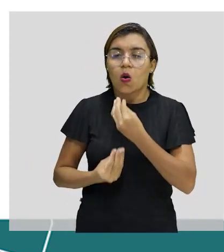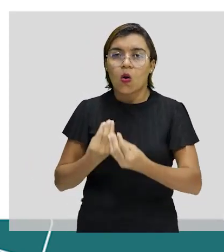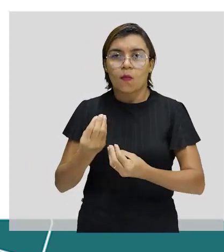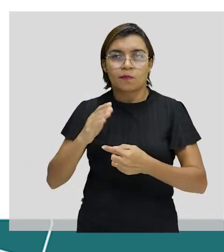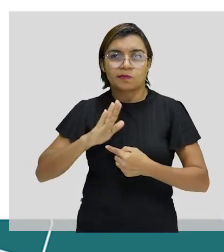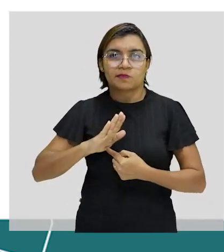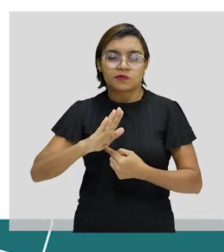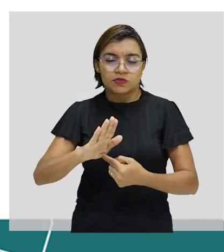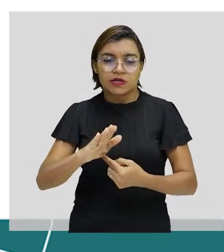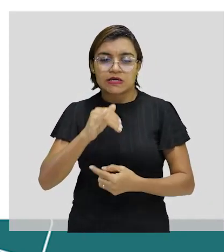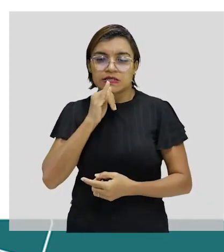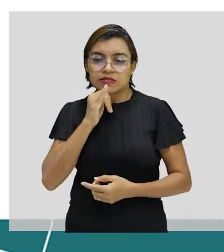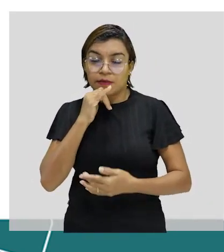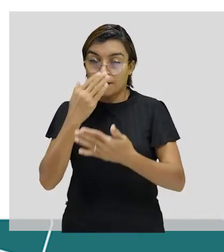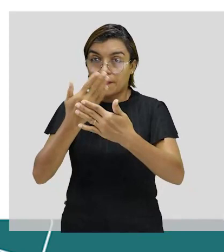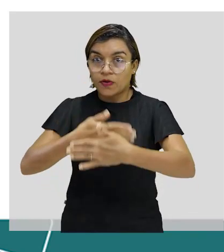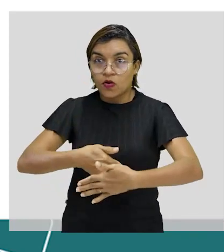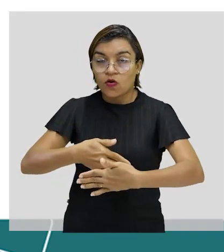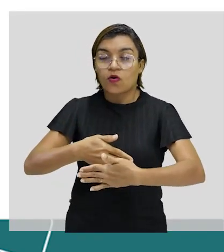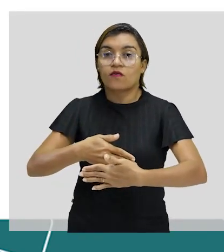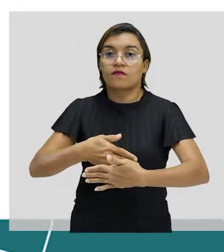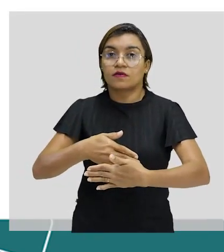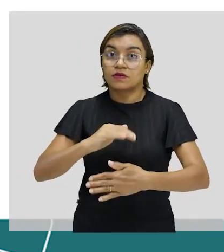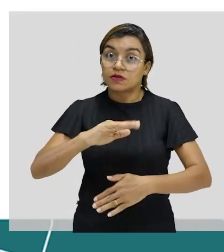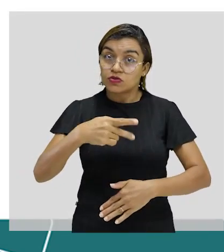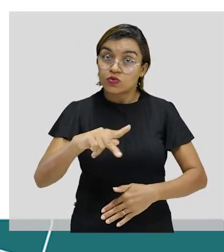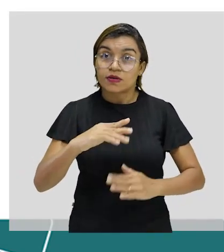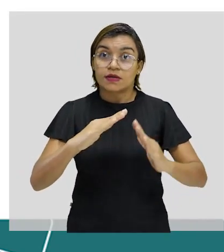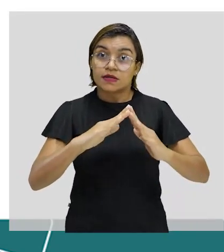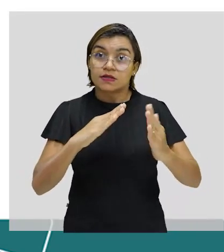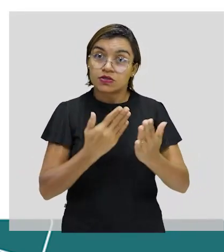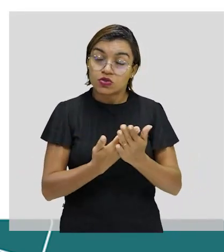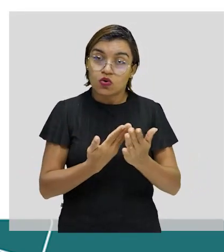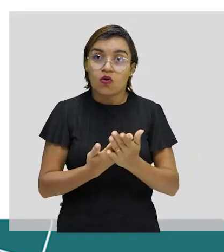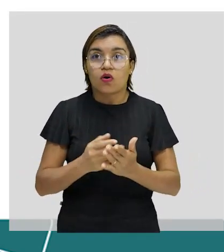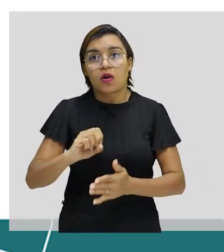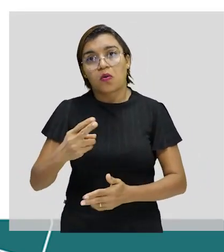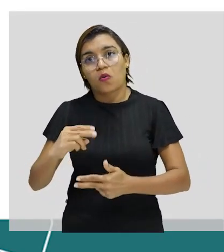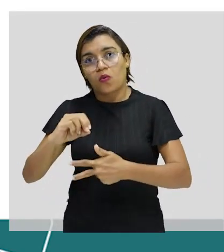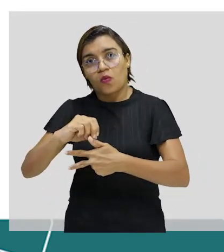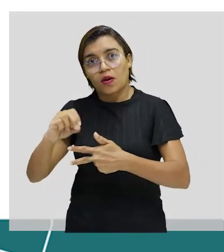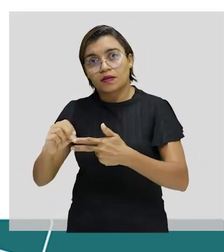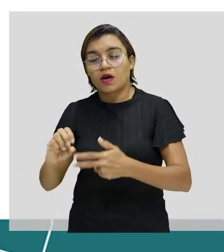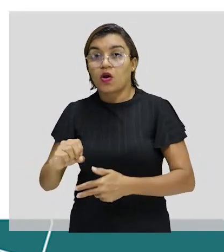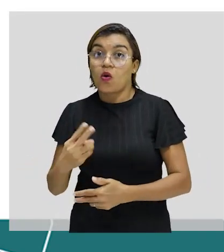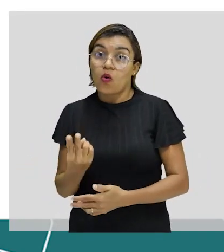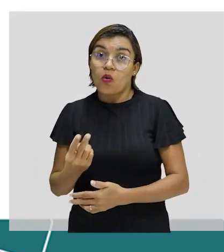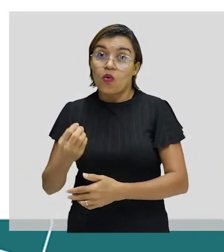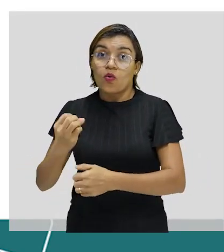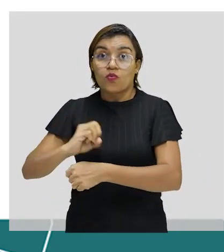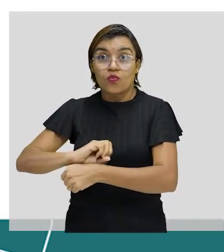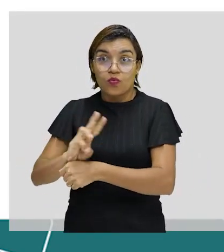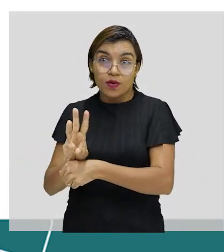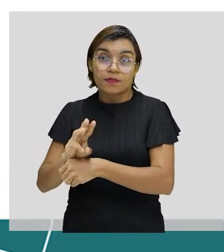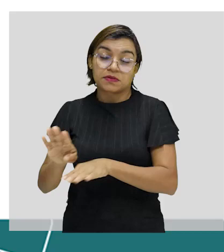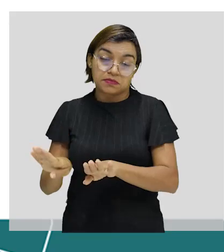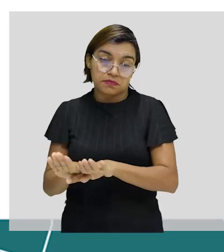vocês aí na provinha, na prova da sua escola, na prova do Enem, na prova da UEMA, por exemplo,